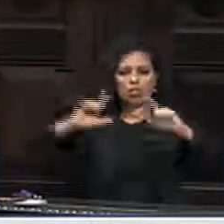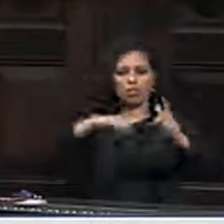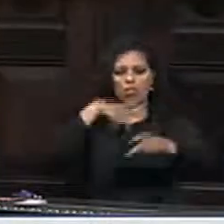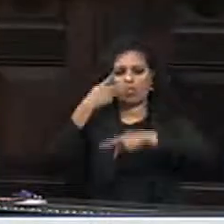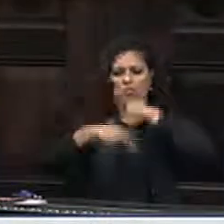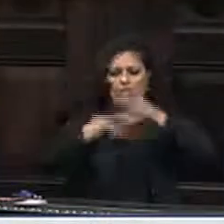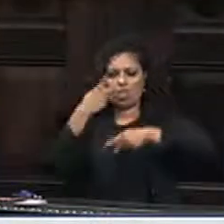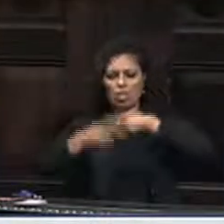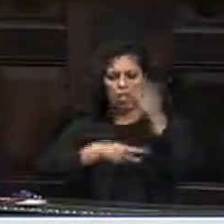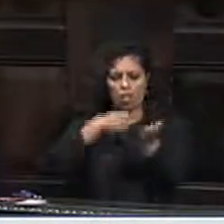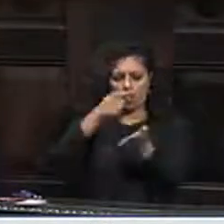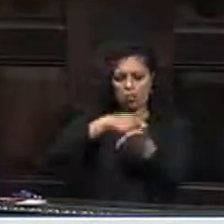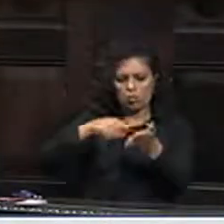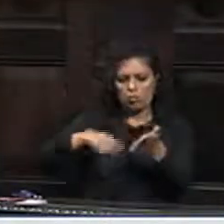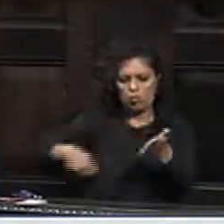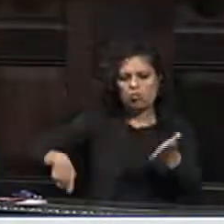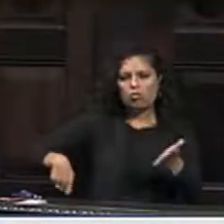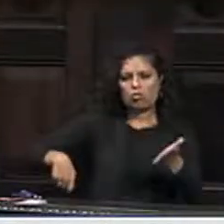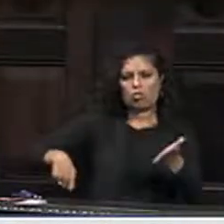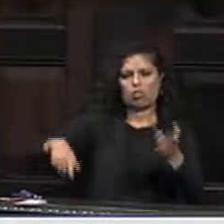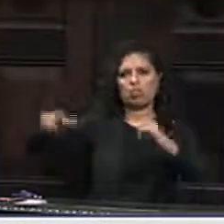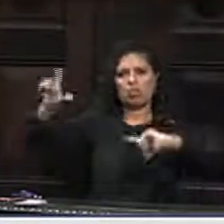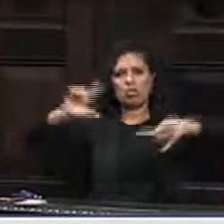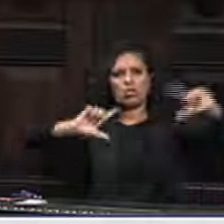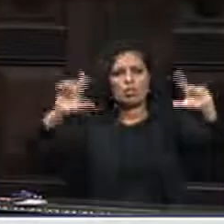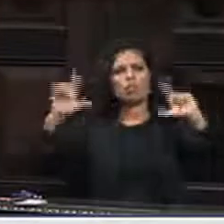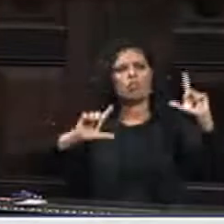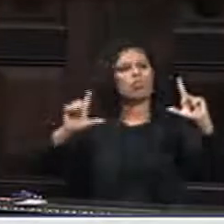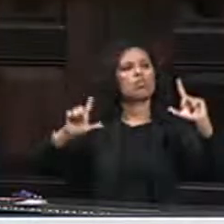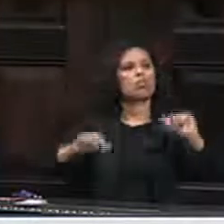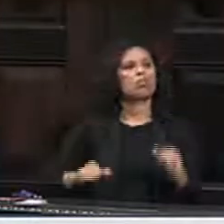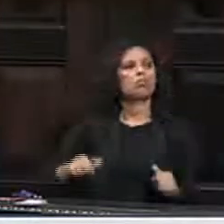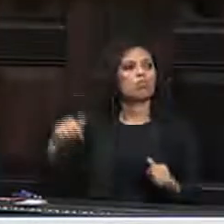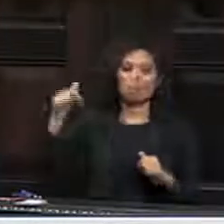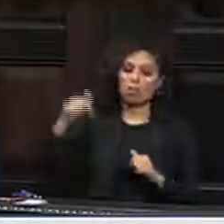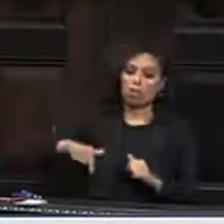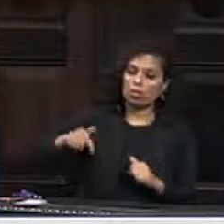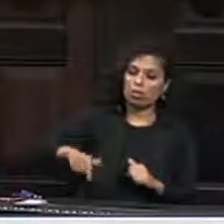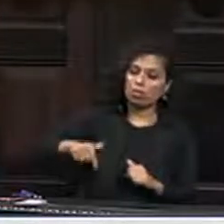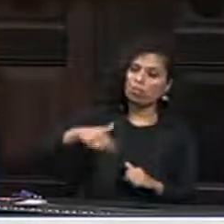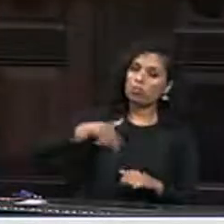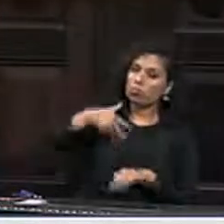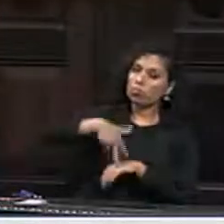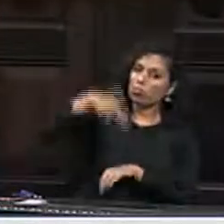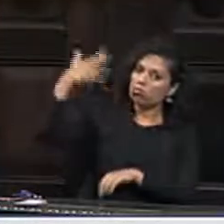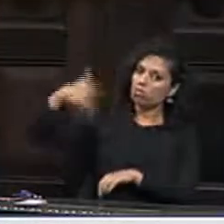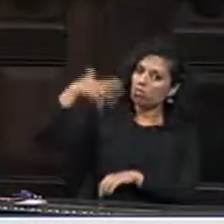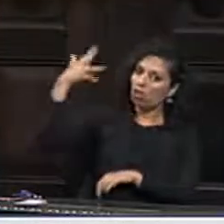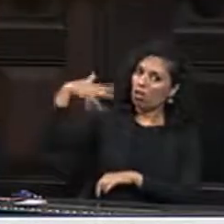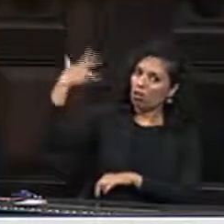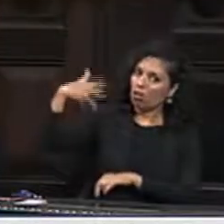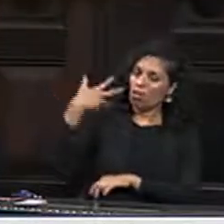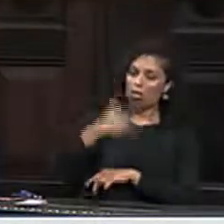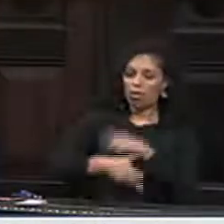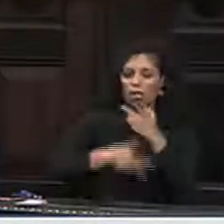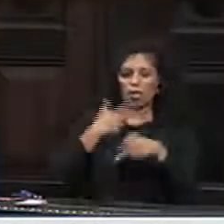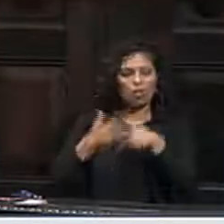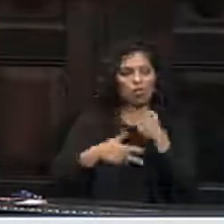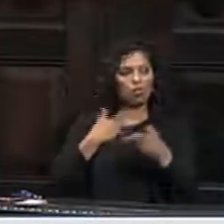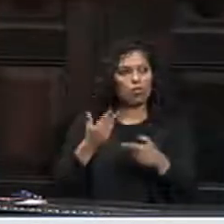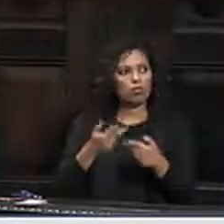falada e televisada. E aqui eu dizia que como